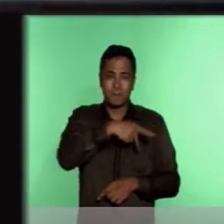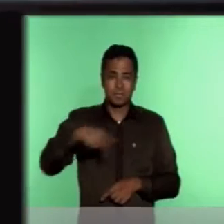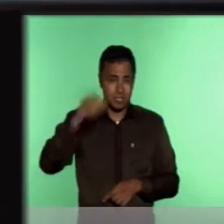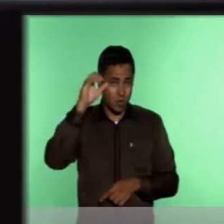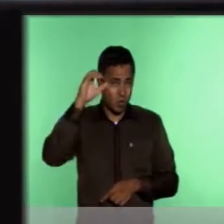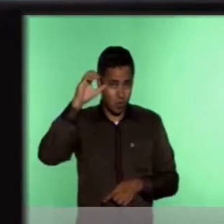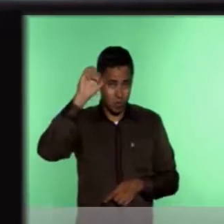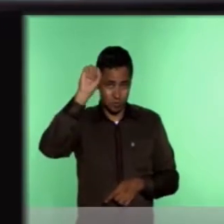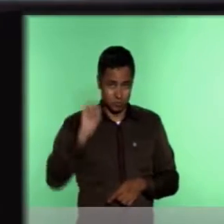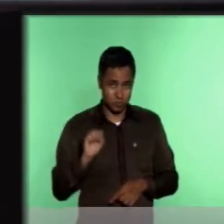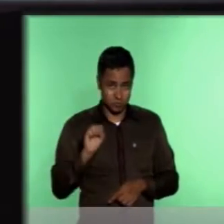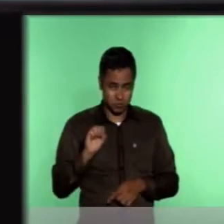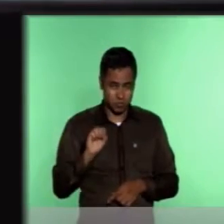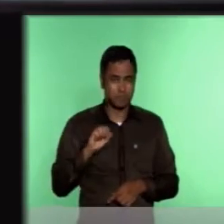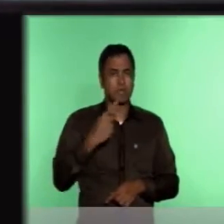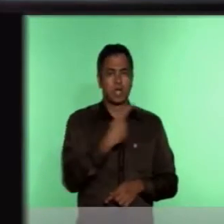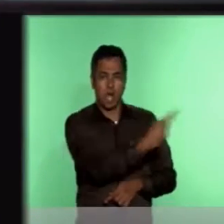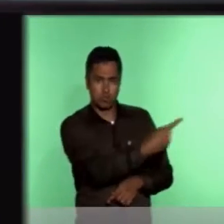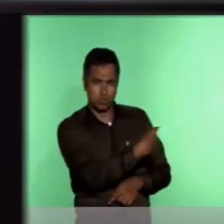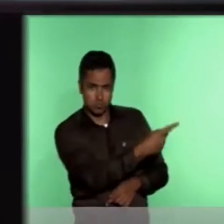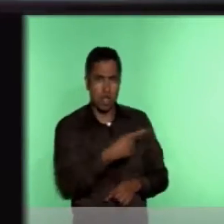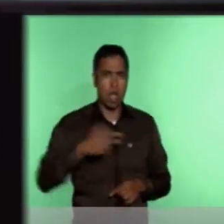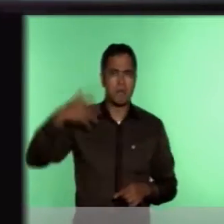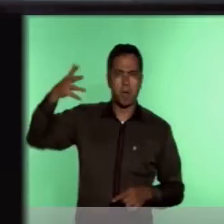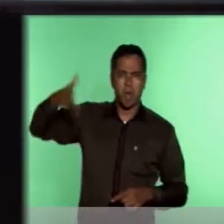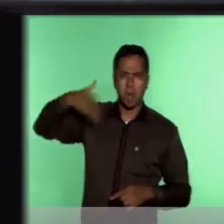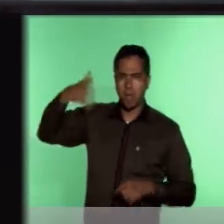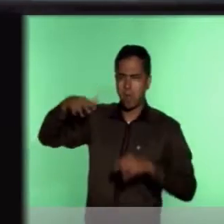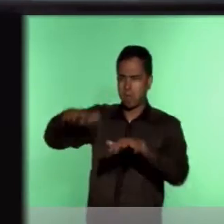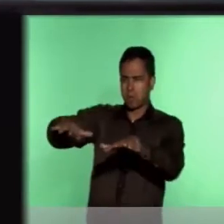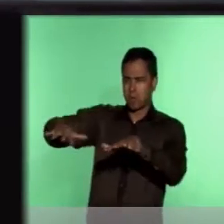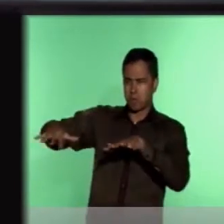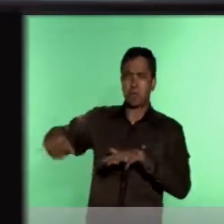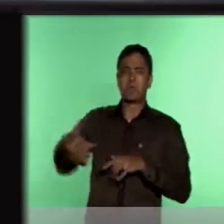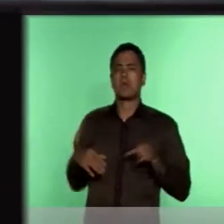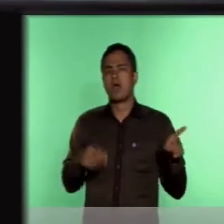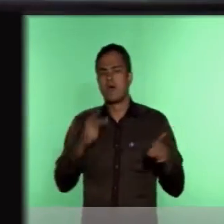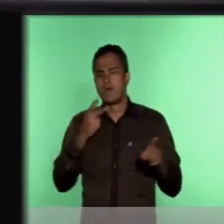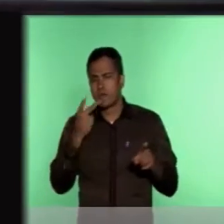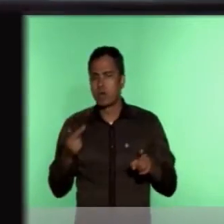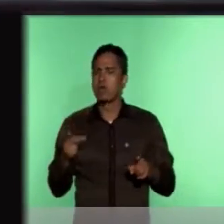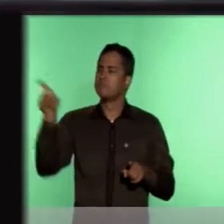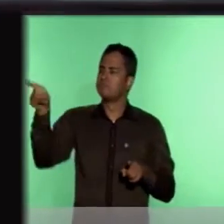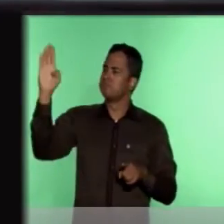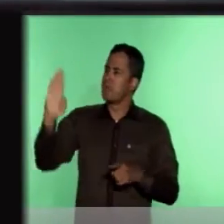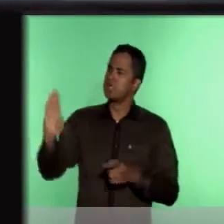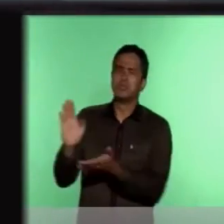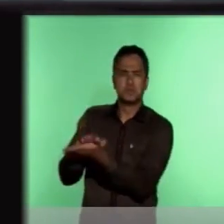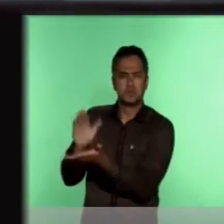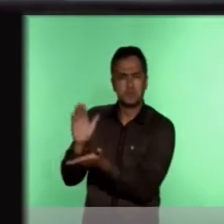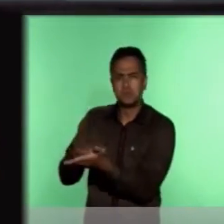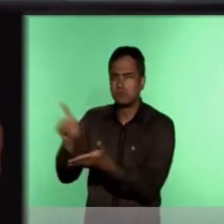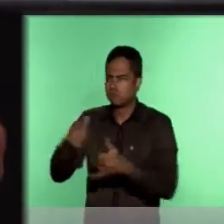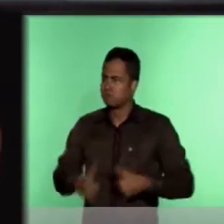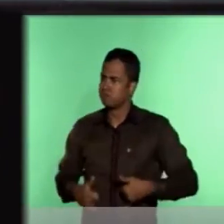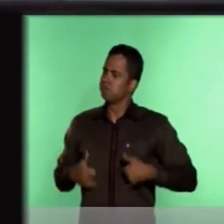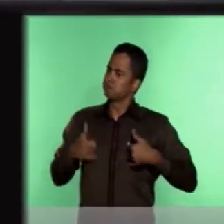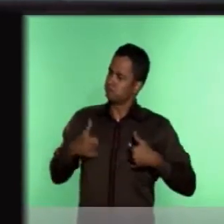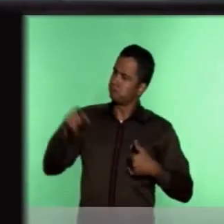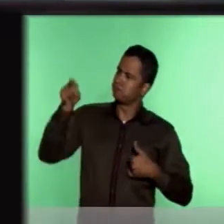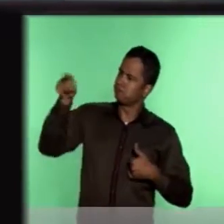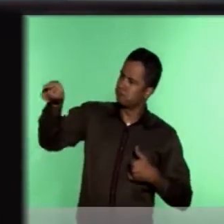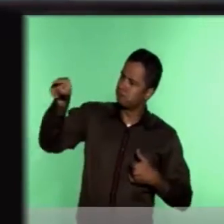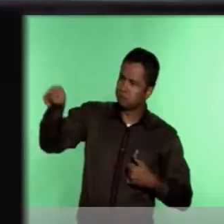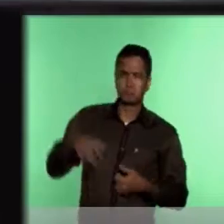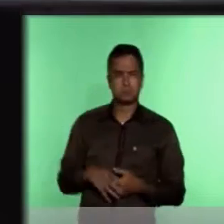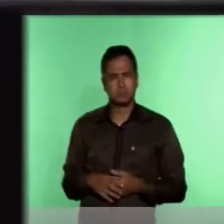com a imprensa, elas citaram um brasileiro que todos nós devemos ter orgulho do trabalho dele, e que dentro do Brasil hoje ele tem